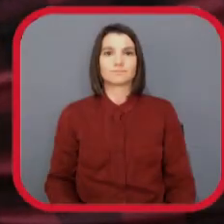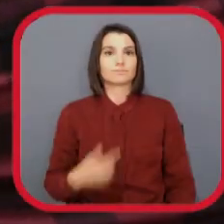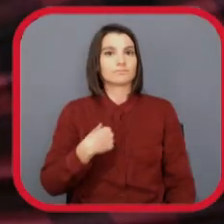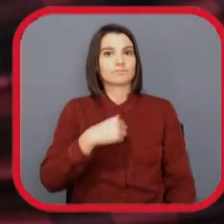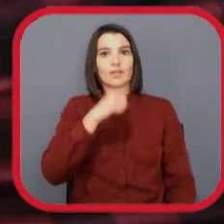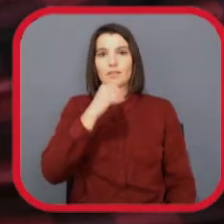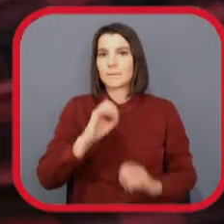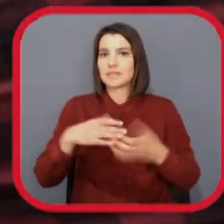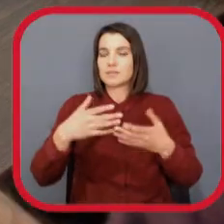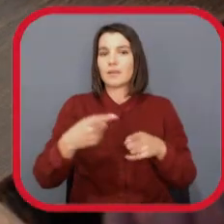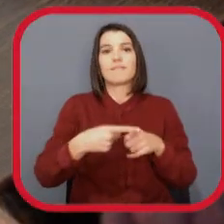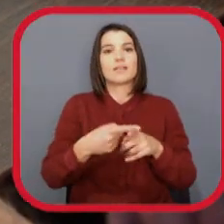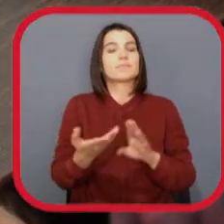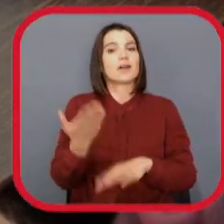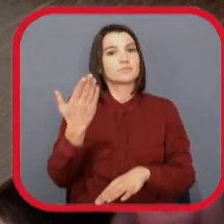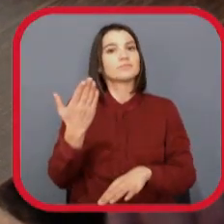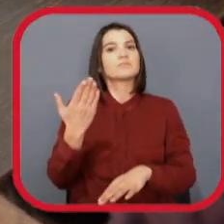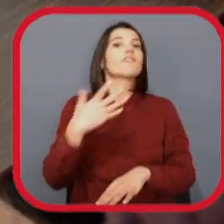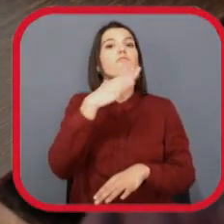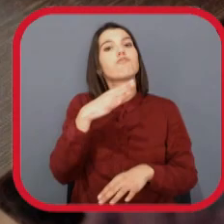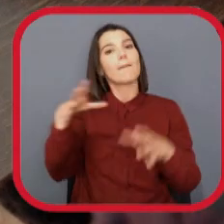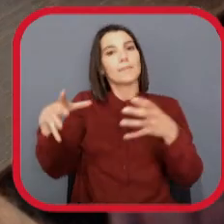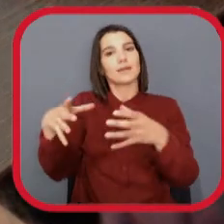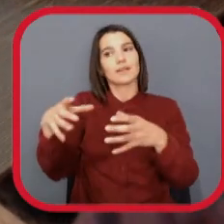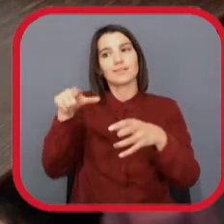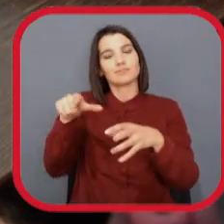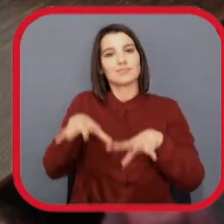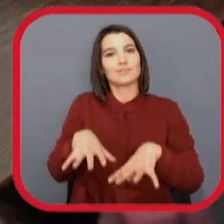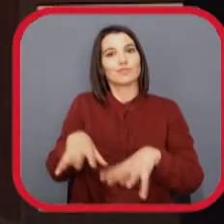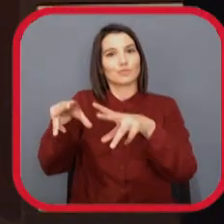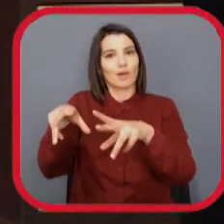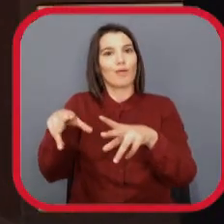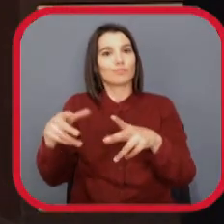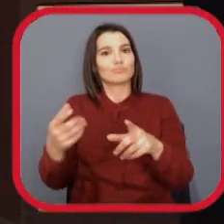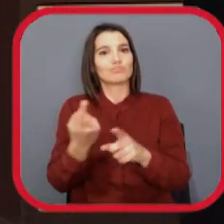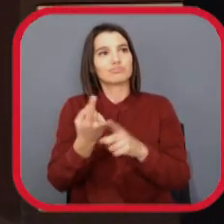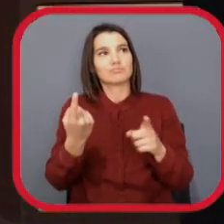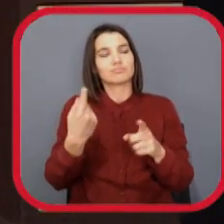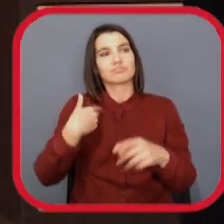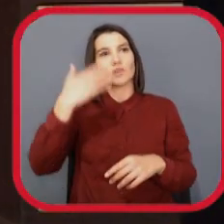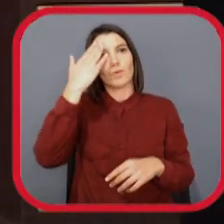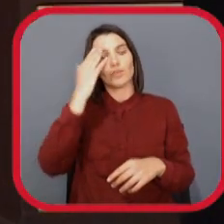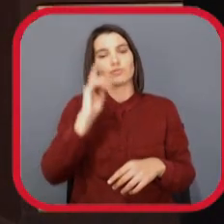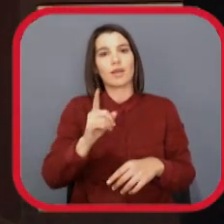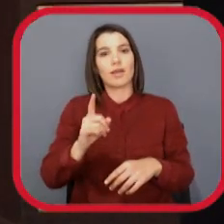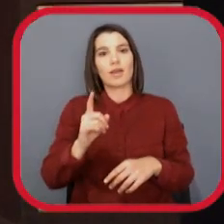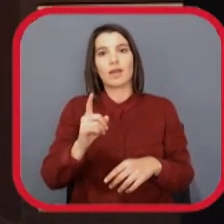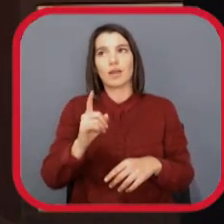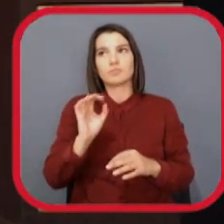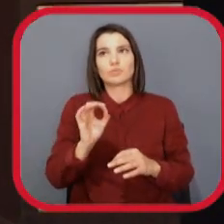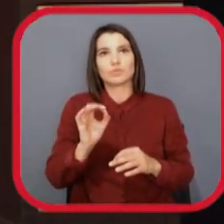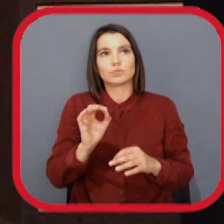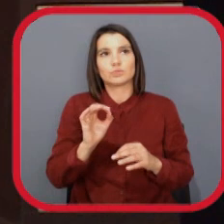Eu interessou-me sempre desde o início muito mais a evolução da família Lopes, que eu acho que é o grande espelho da